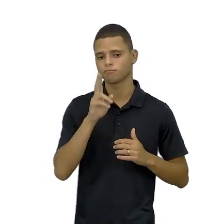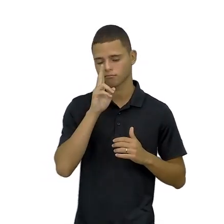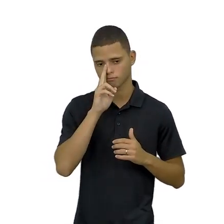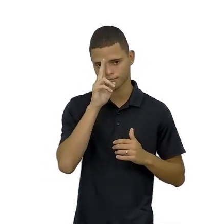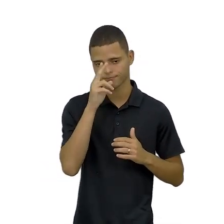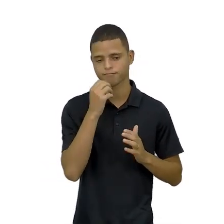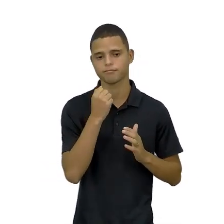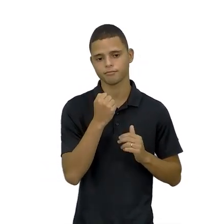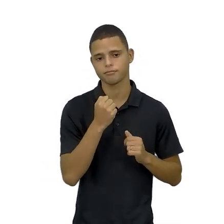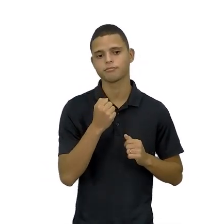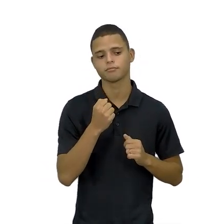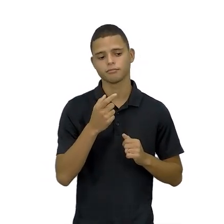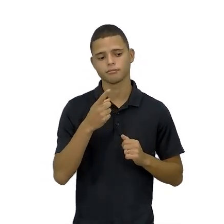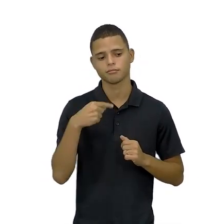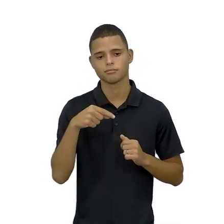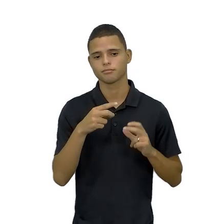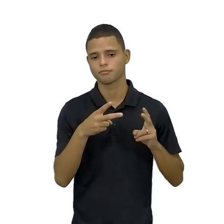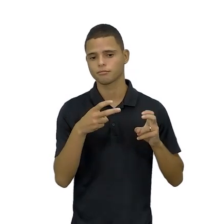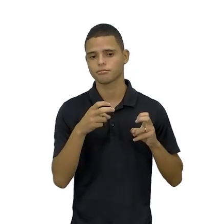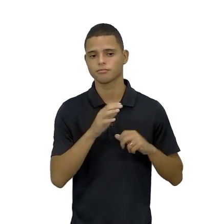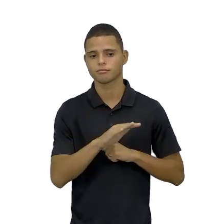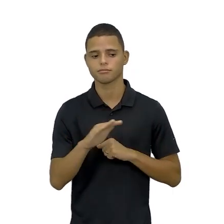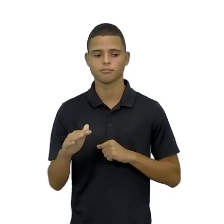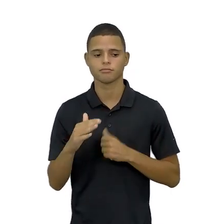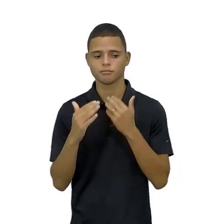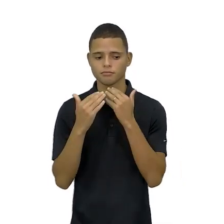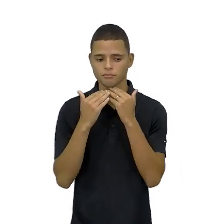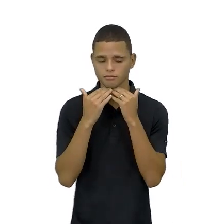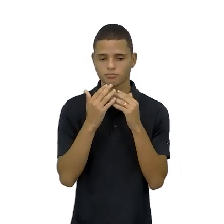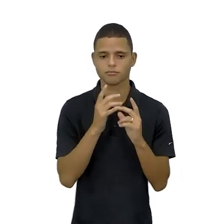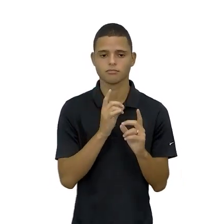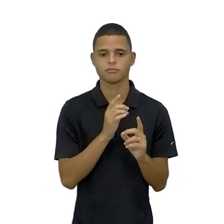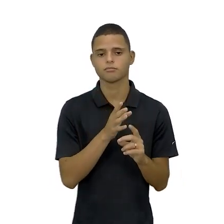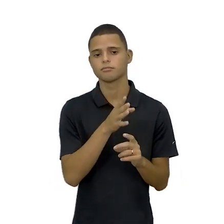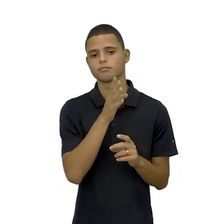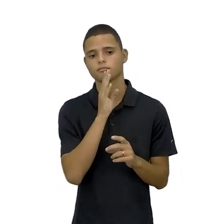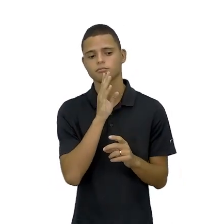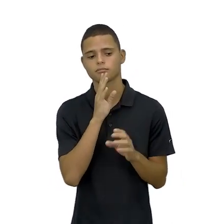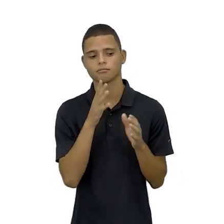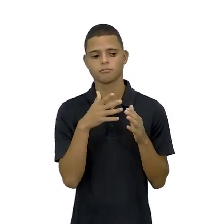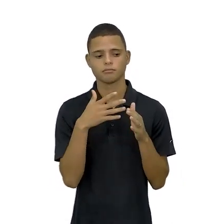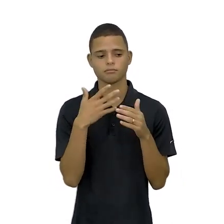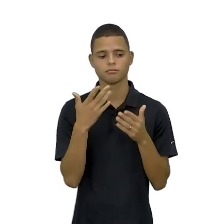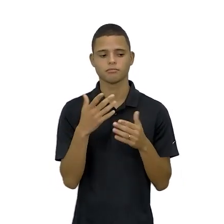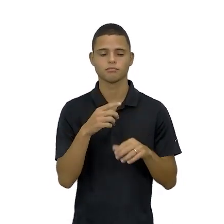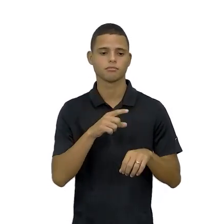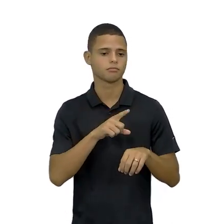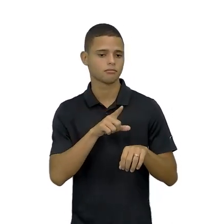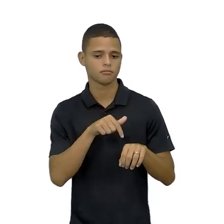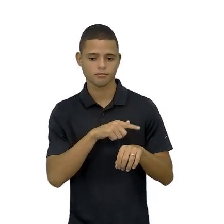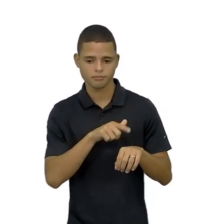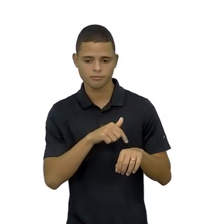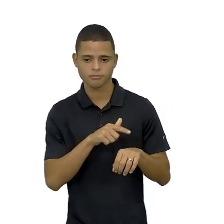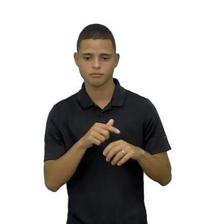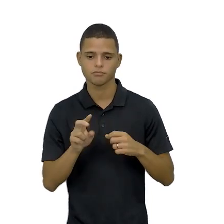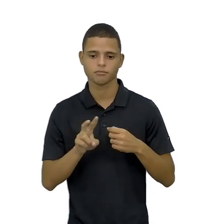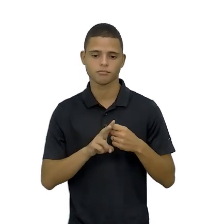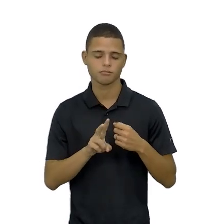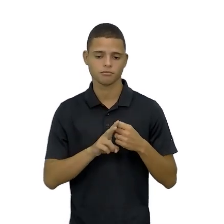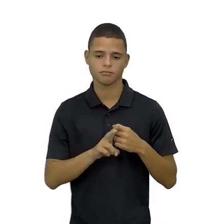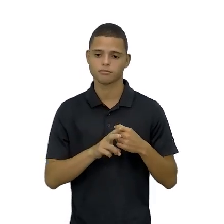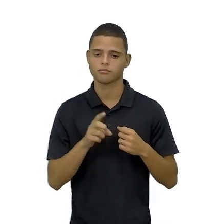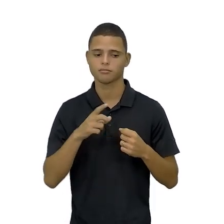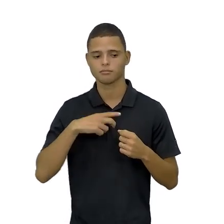marcante, a gente vê que as crianças ainda não conseguem nem reconhecer qual é o tempo verbal que tem ali numa história. Então,